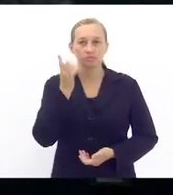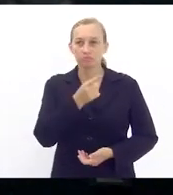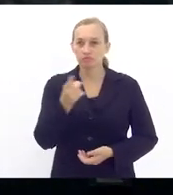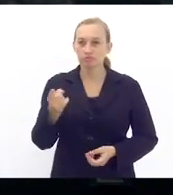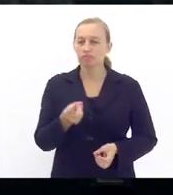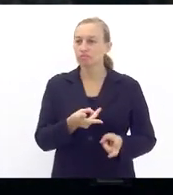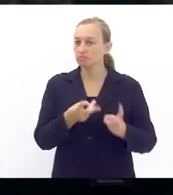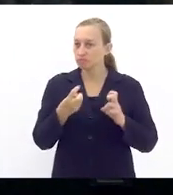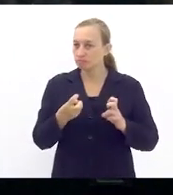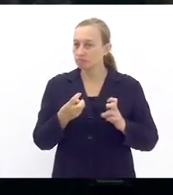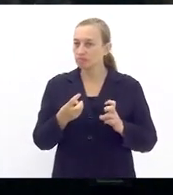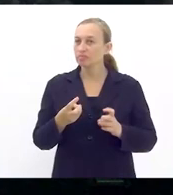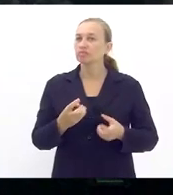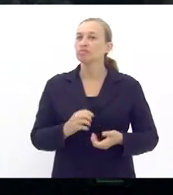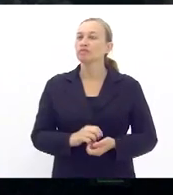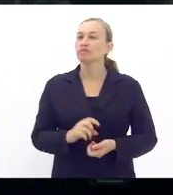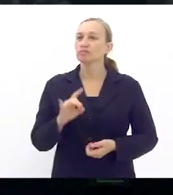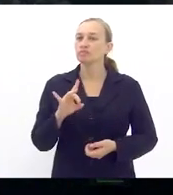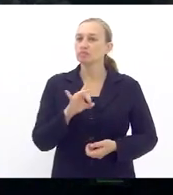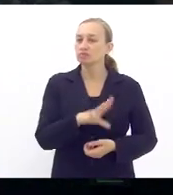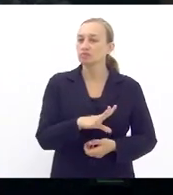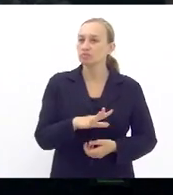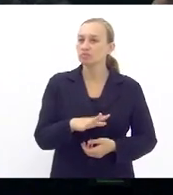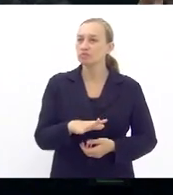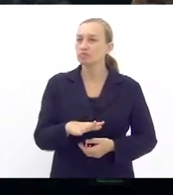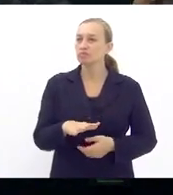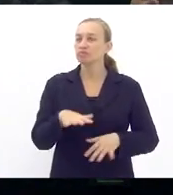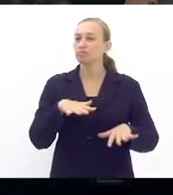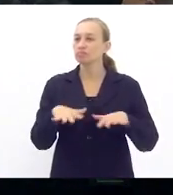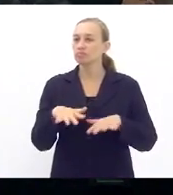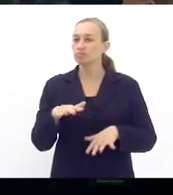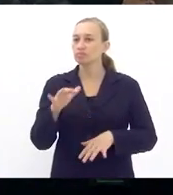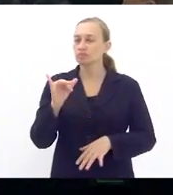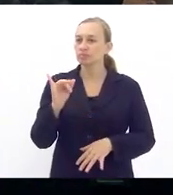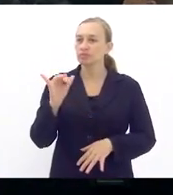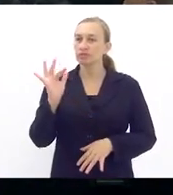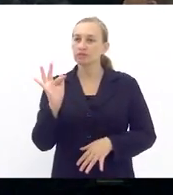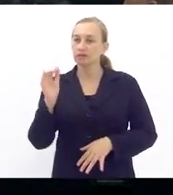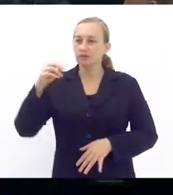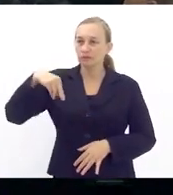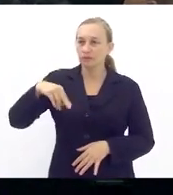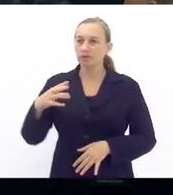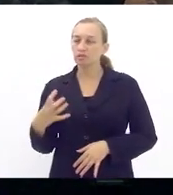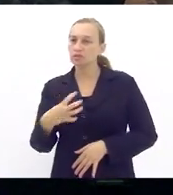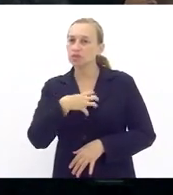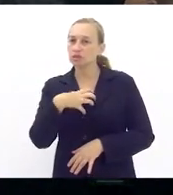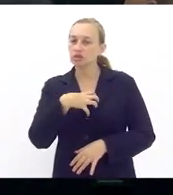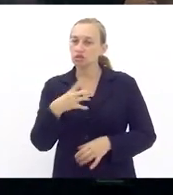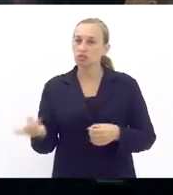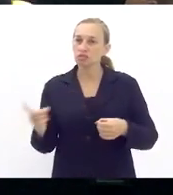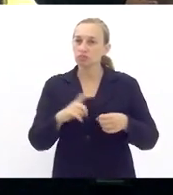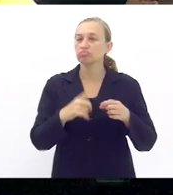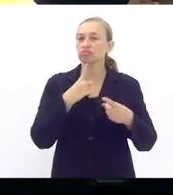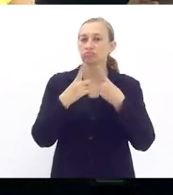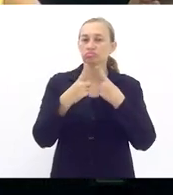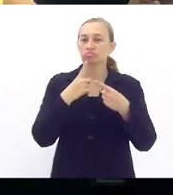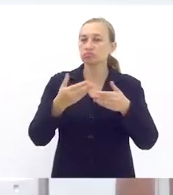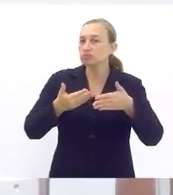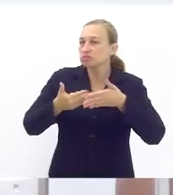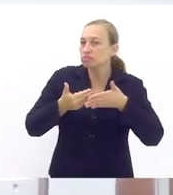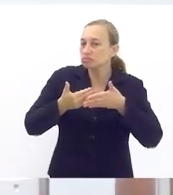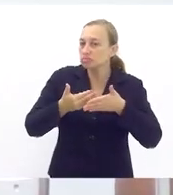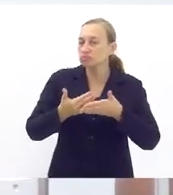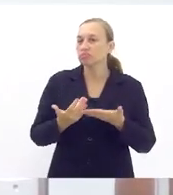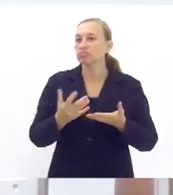percebido as últimas as últimas movimentações de Fan no sentido né de retomar um diálogo mais próximo com a